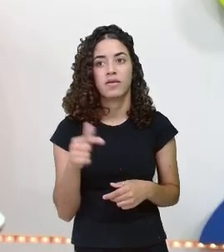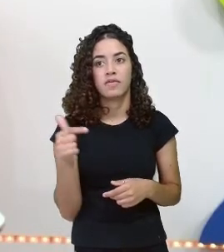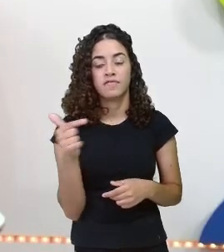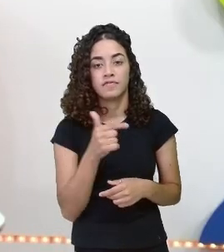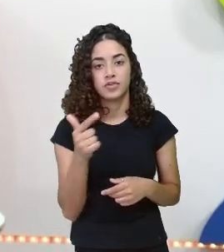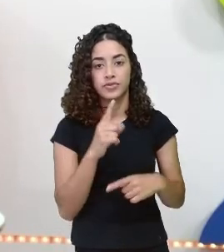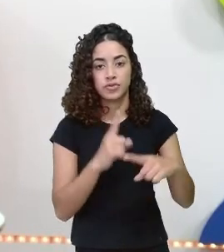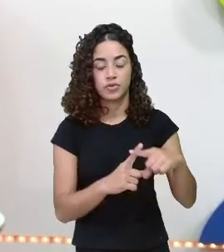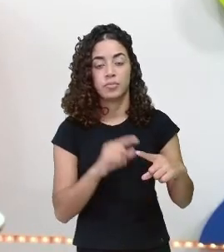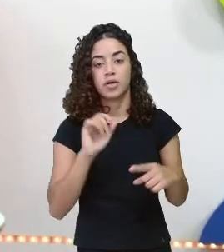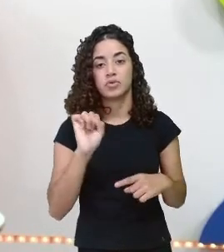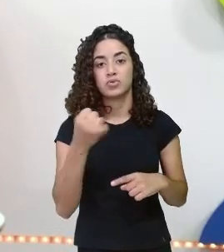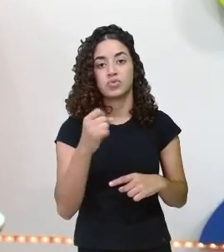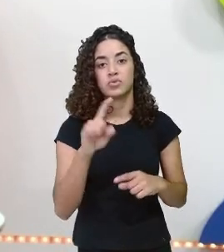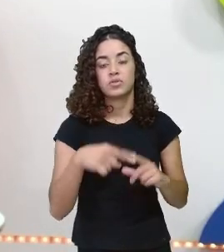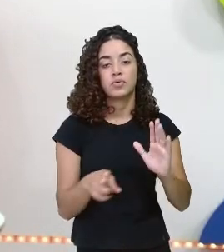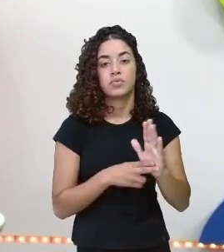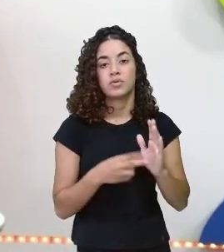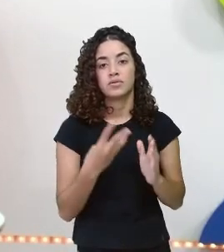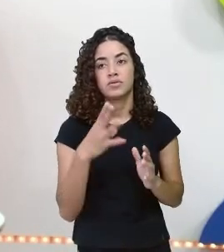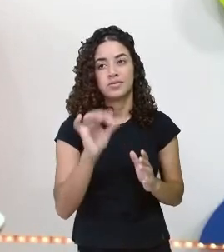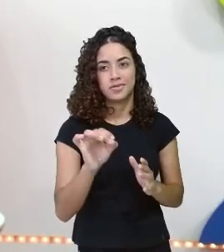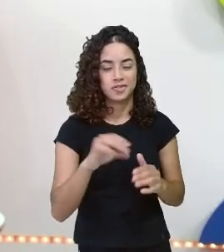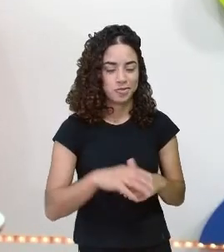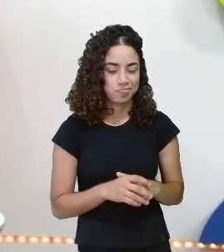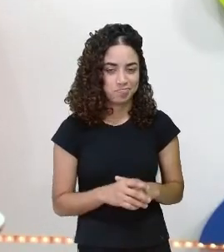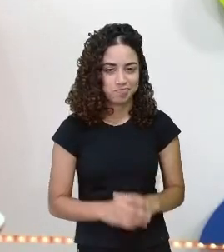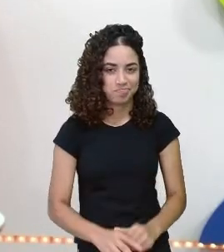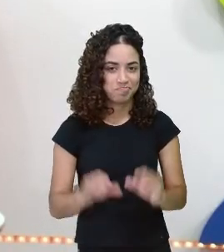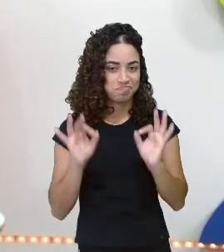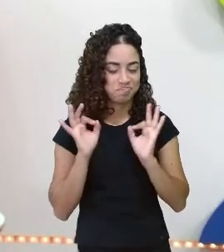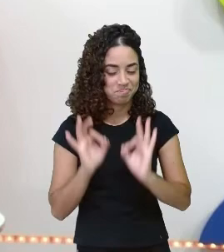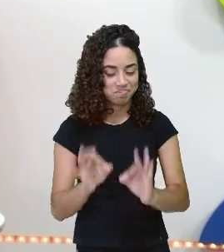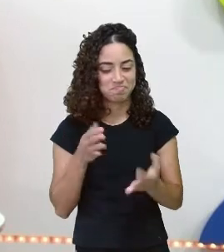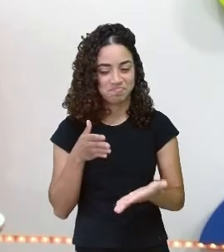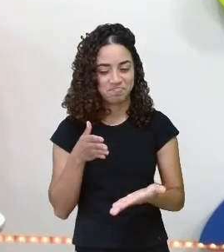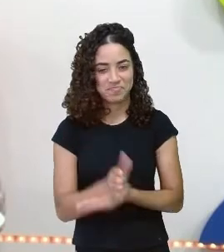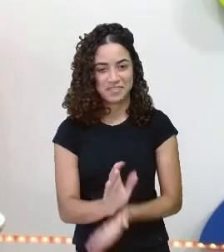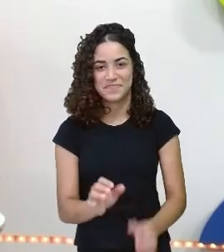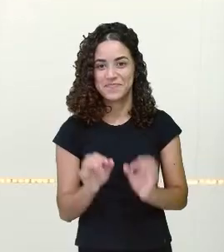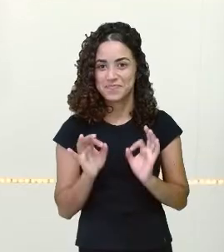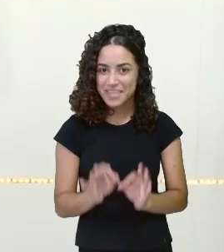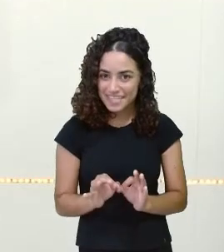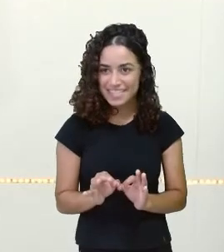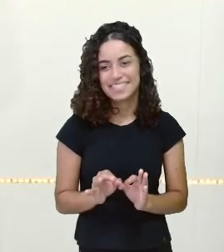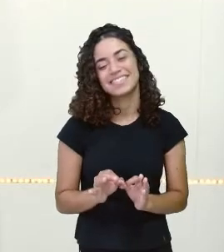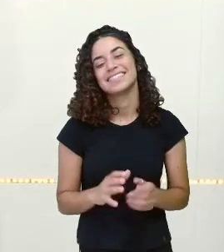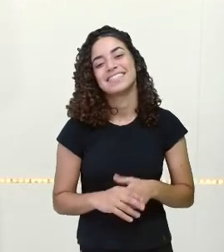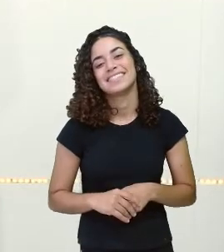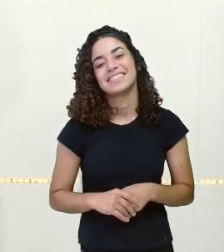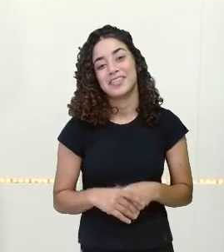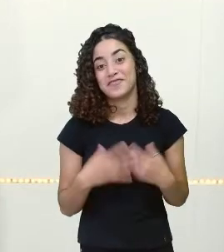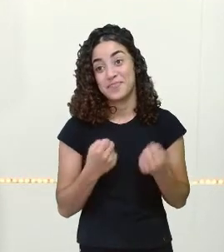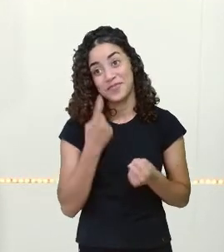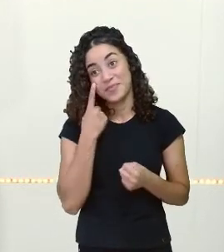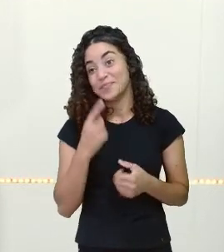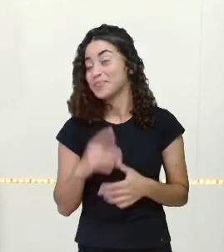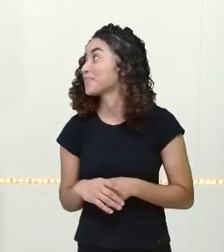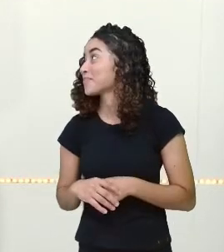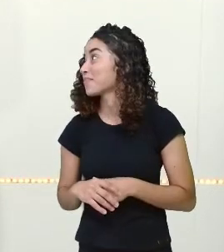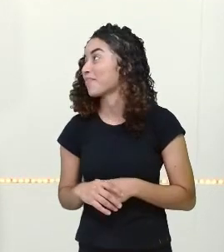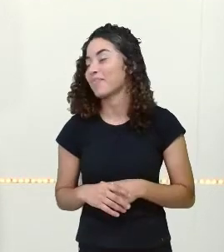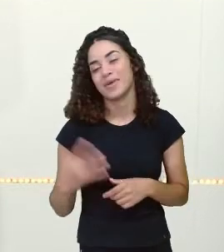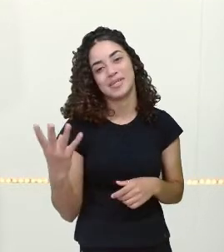22 mais 8 igual a 30. Seria o valor do último saco. Exatamente. Então, vamos conferir? O